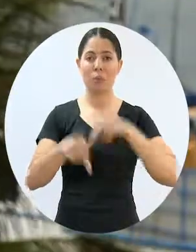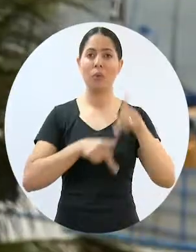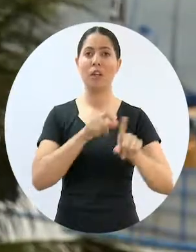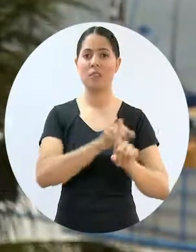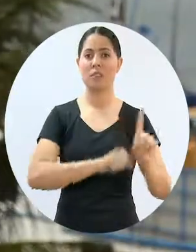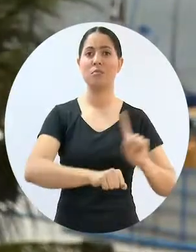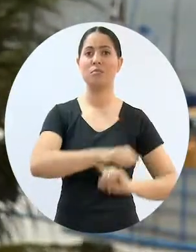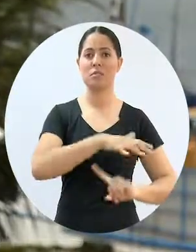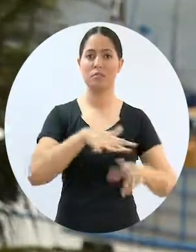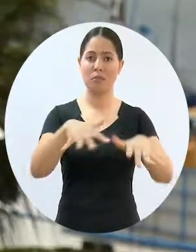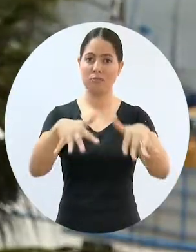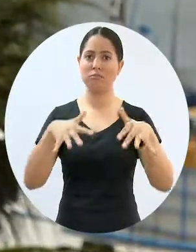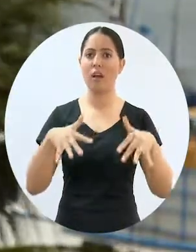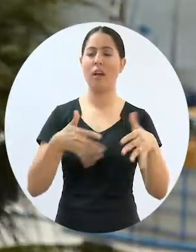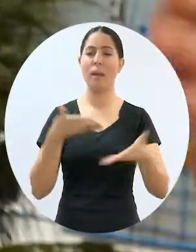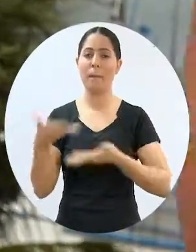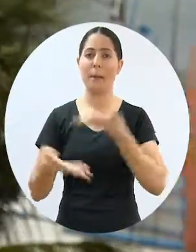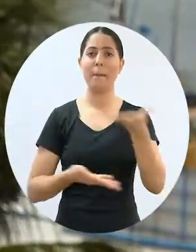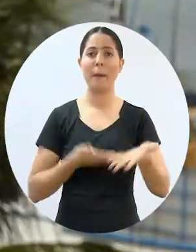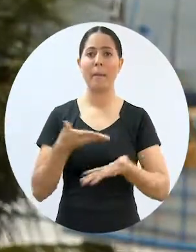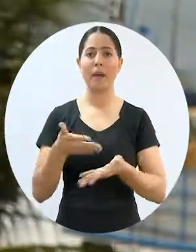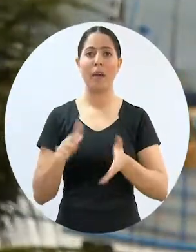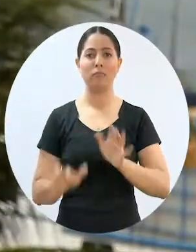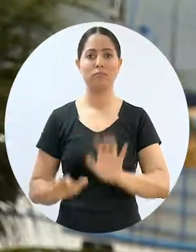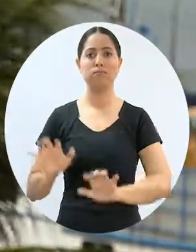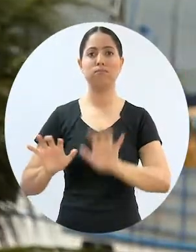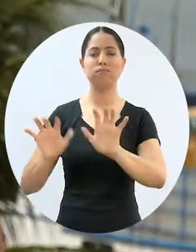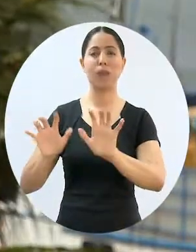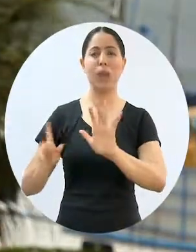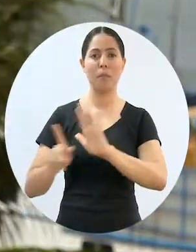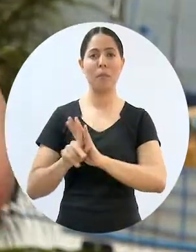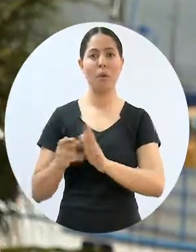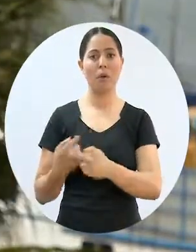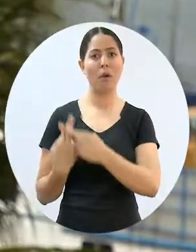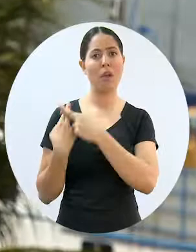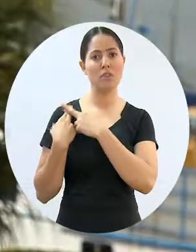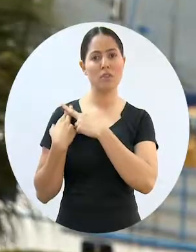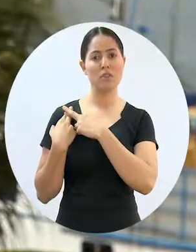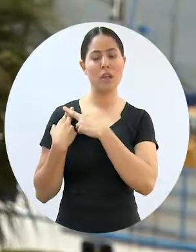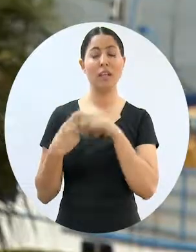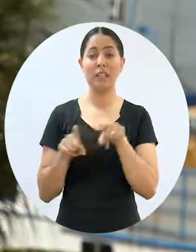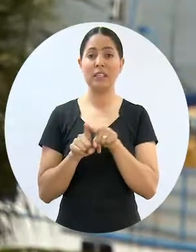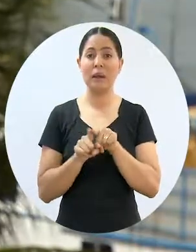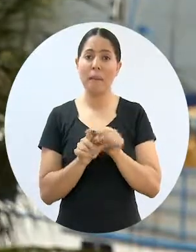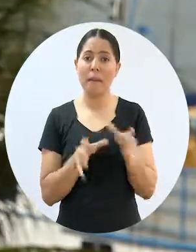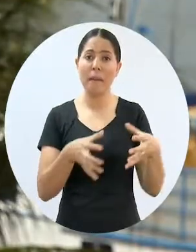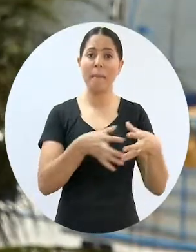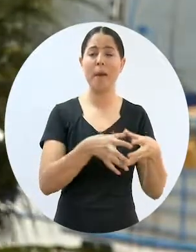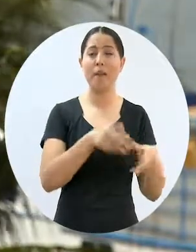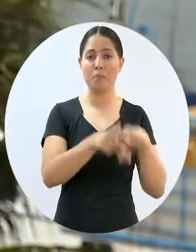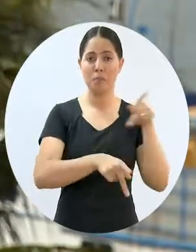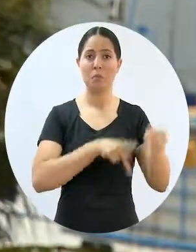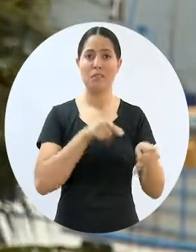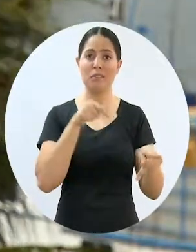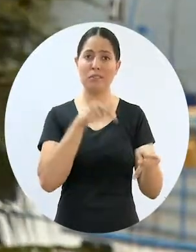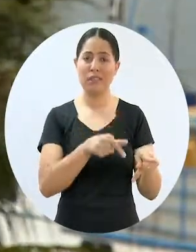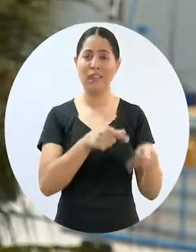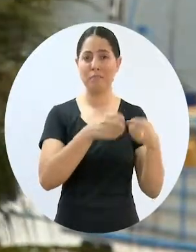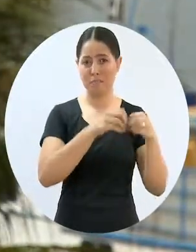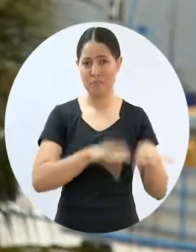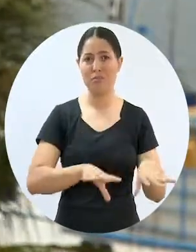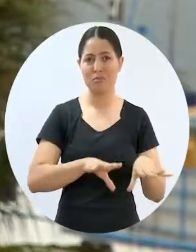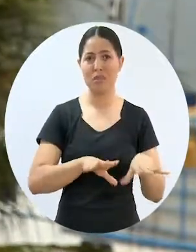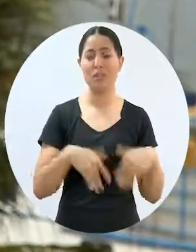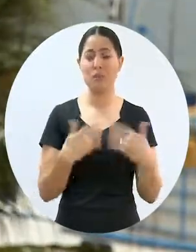interação com os órgãos que estão implicados diretamente e há parte da sociedade que está sofrendo as